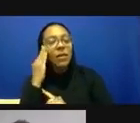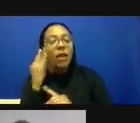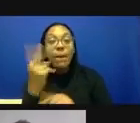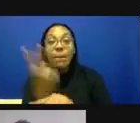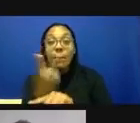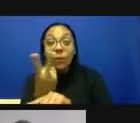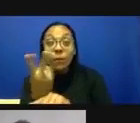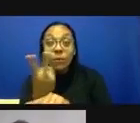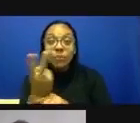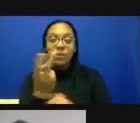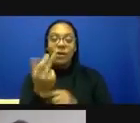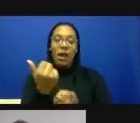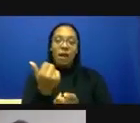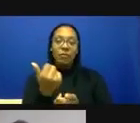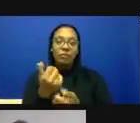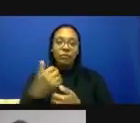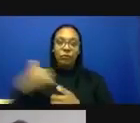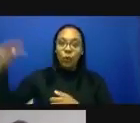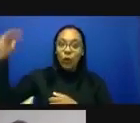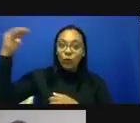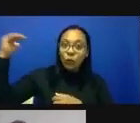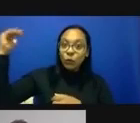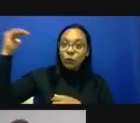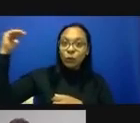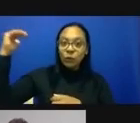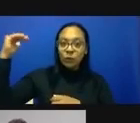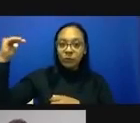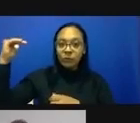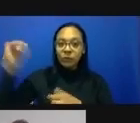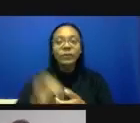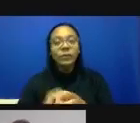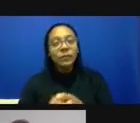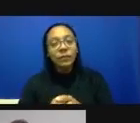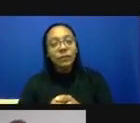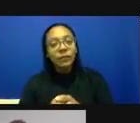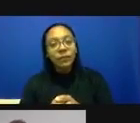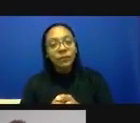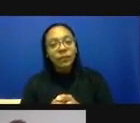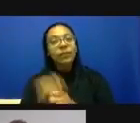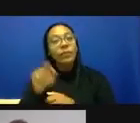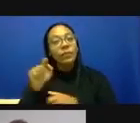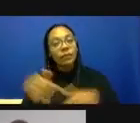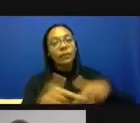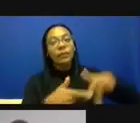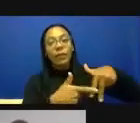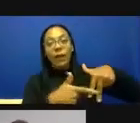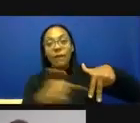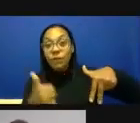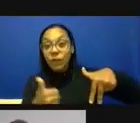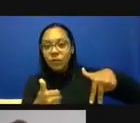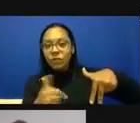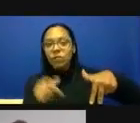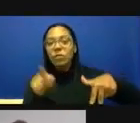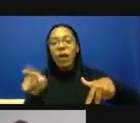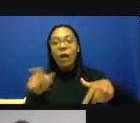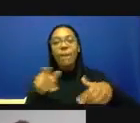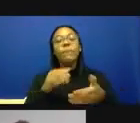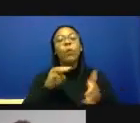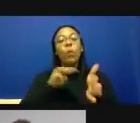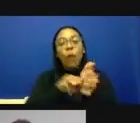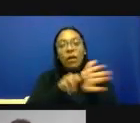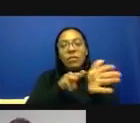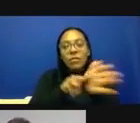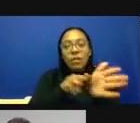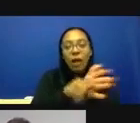fosse algo com ela ou com uma pessoa que contasse para ela. Então, a vítima contou para a melhor amiga por WhatsApp e a melhor amiga mostrou